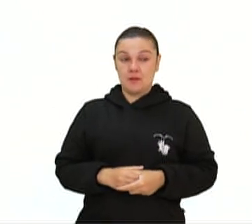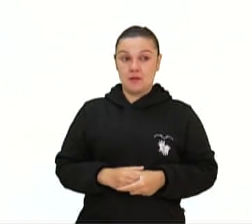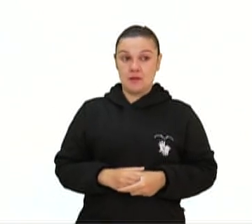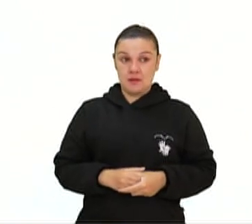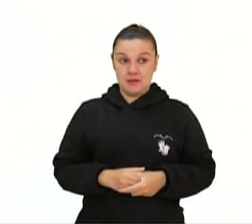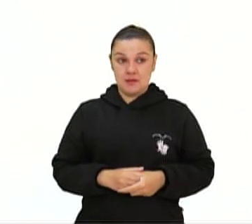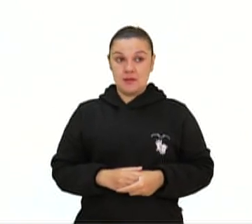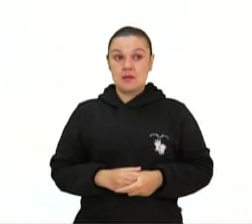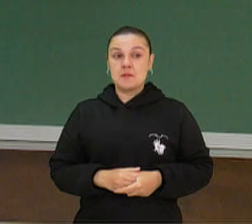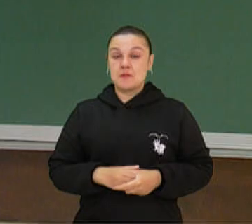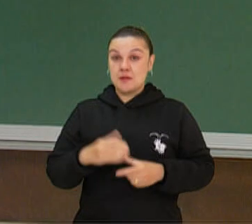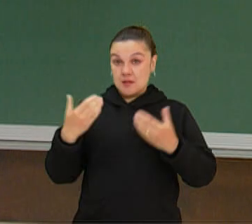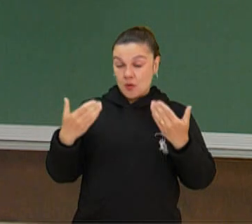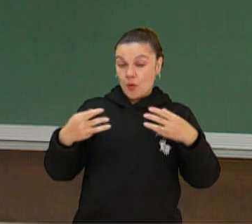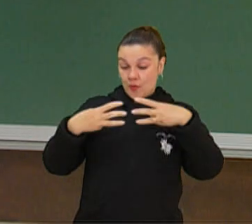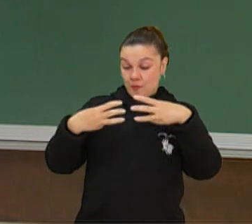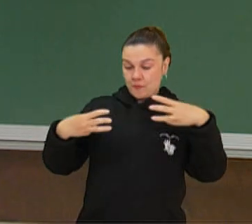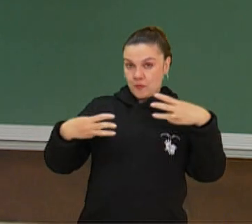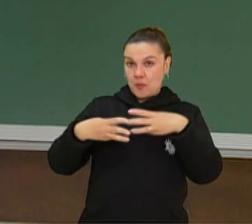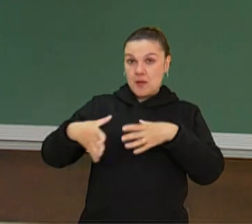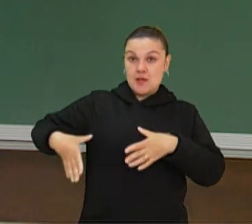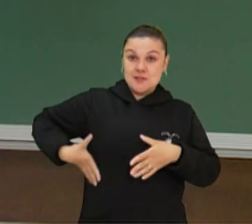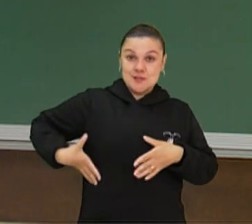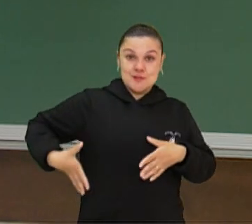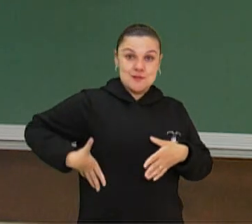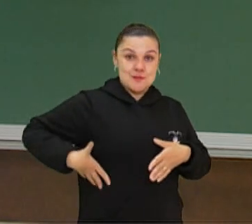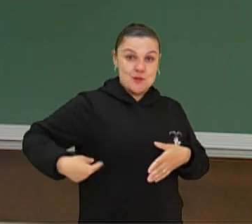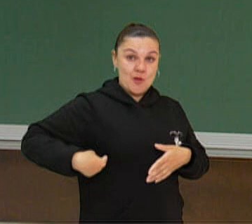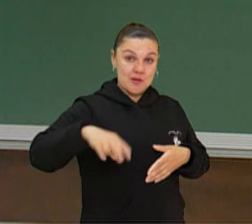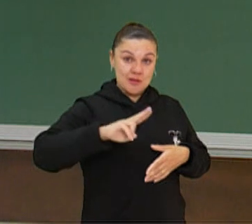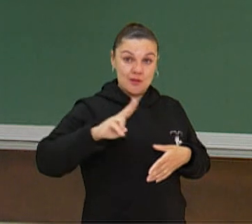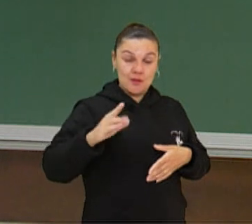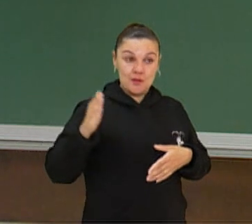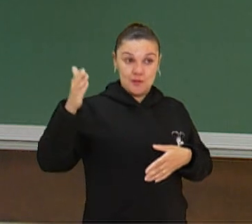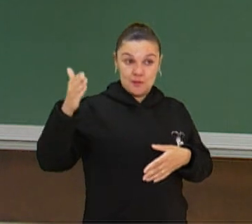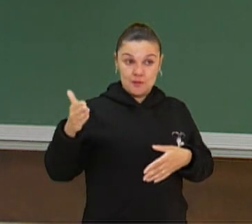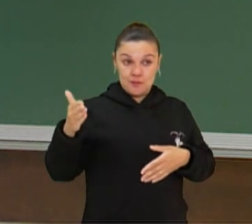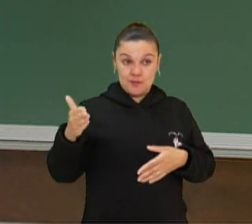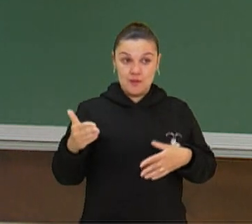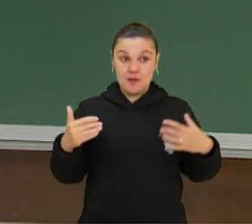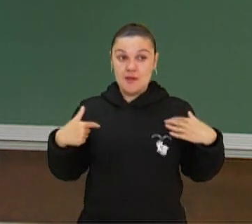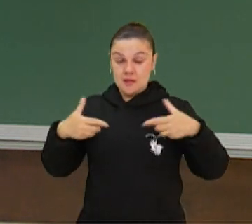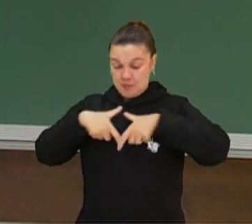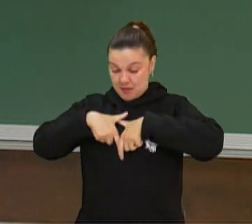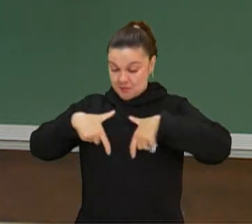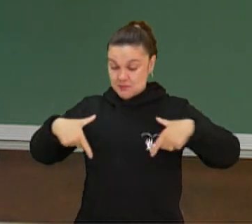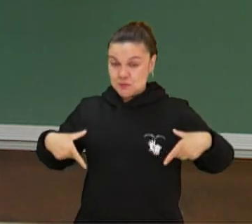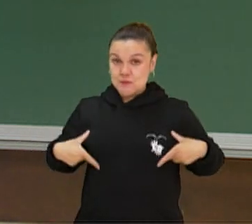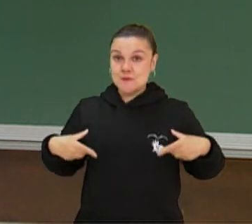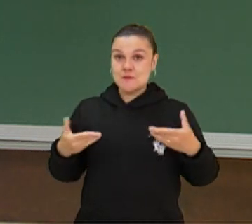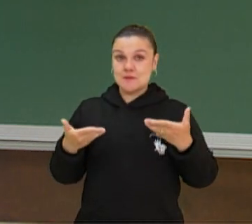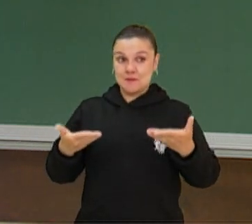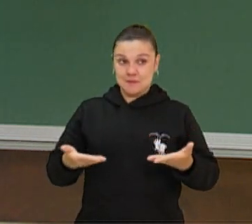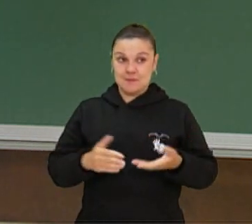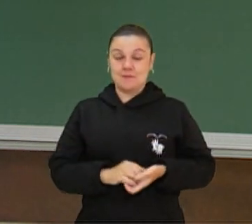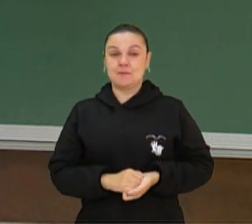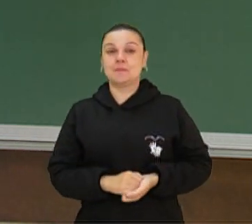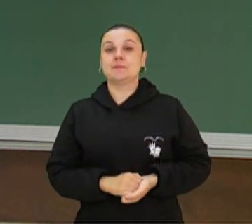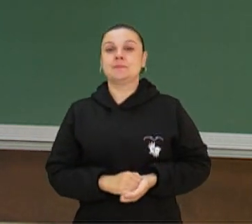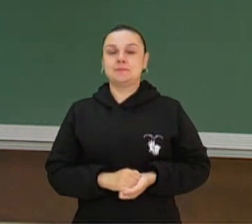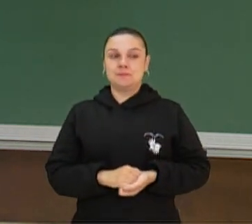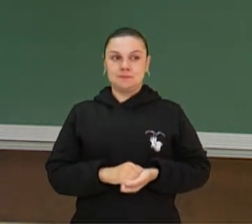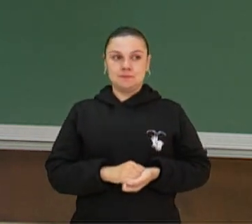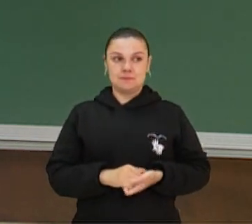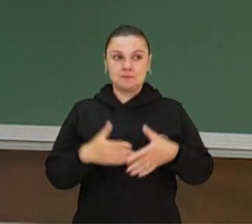músculos, bíceps aqui, e quando estou falando dos músculos costais, presentes nas costas, e os peitorais aqui na região peitoral,